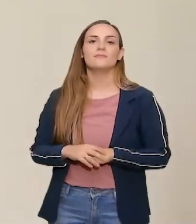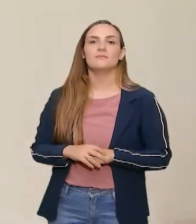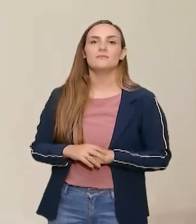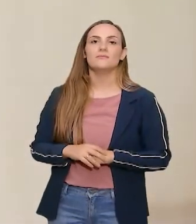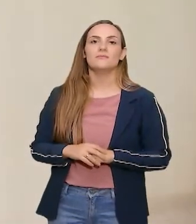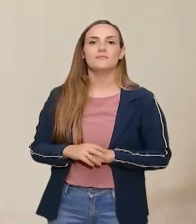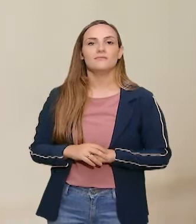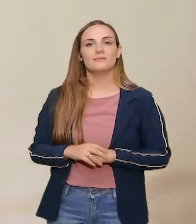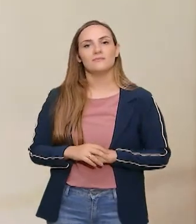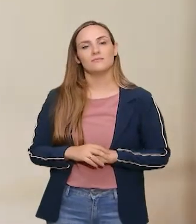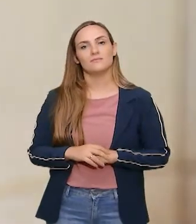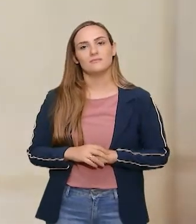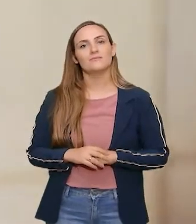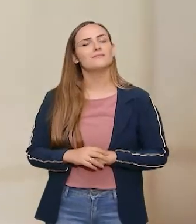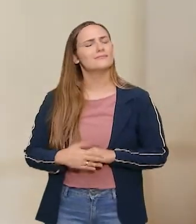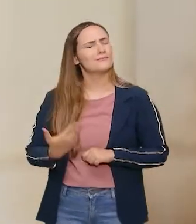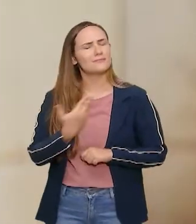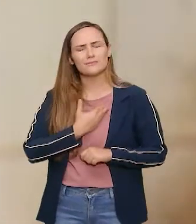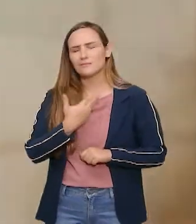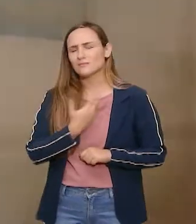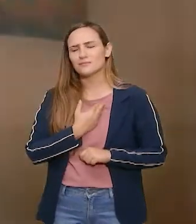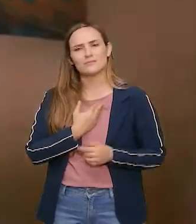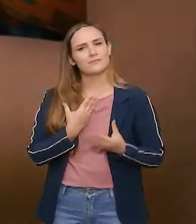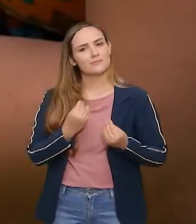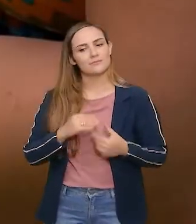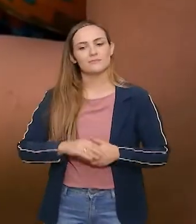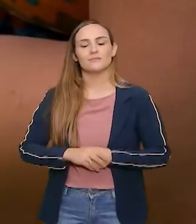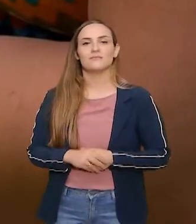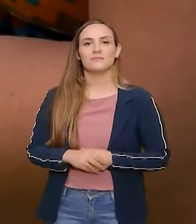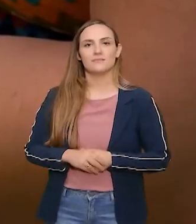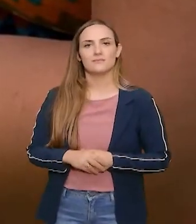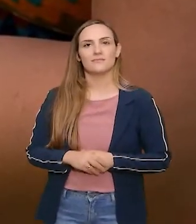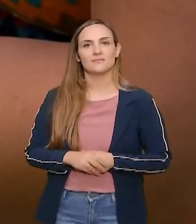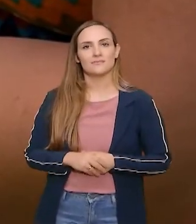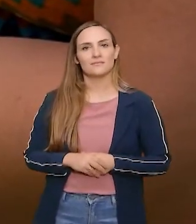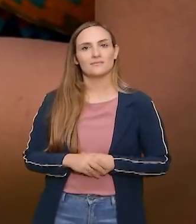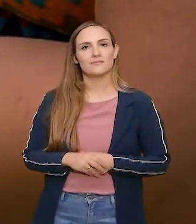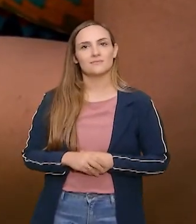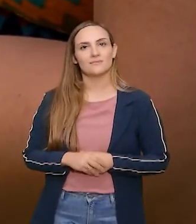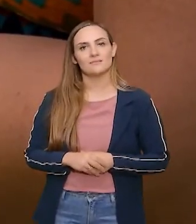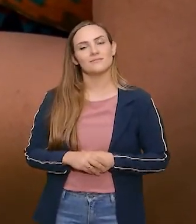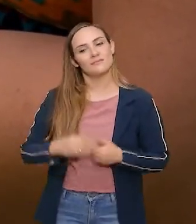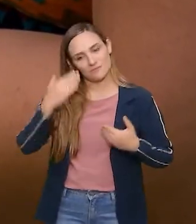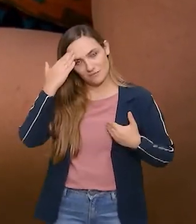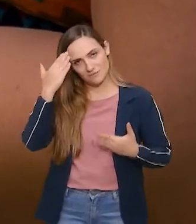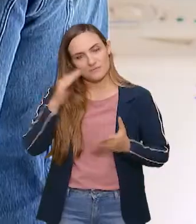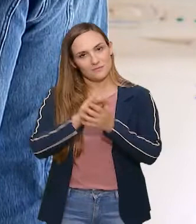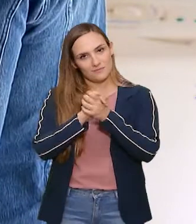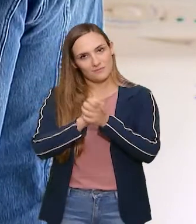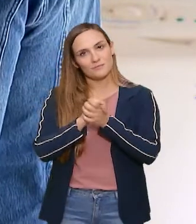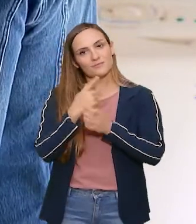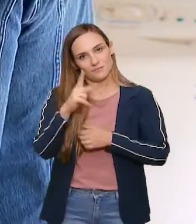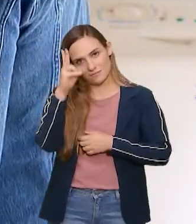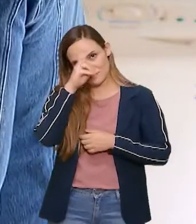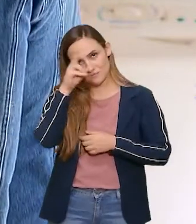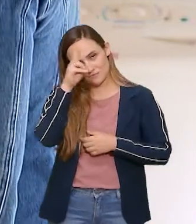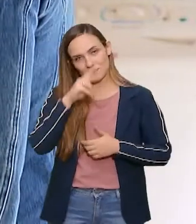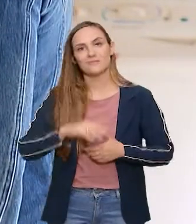ali juntinho, ele é bem, como esse companheiro, sabe? Obrigado,